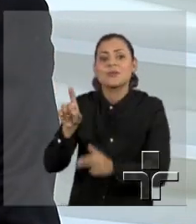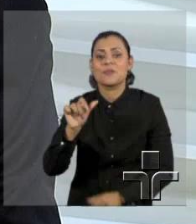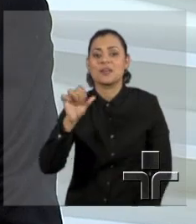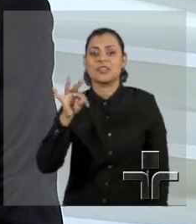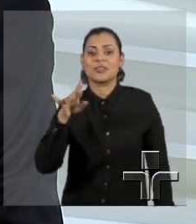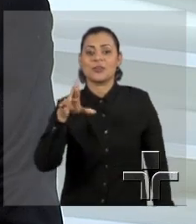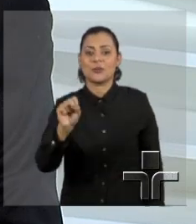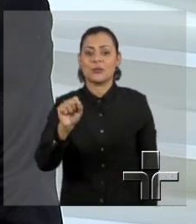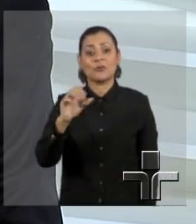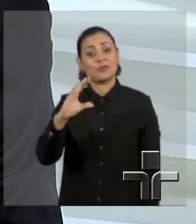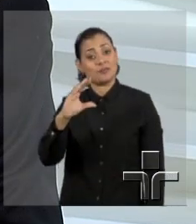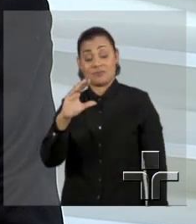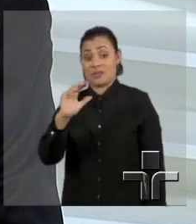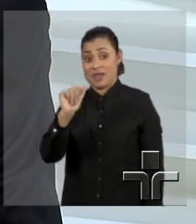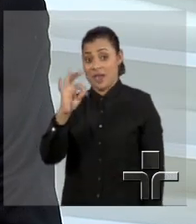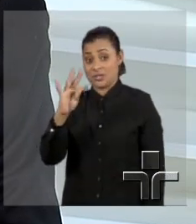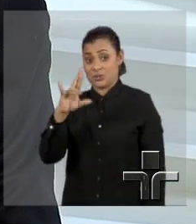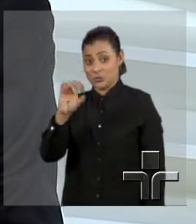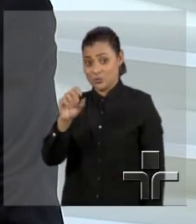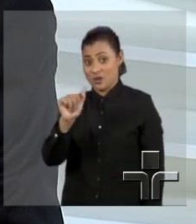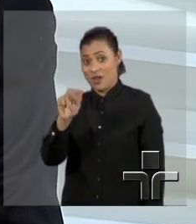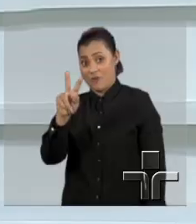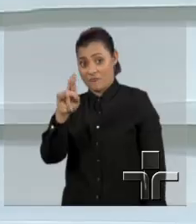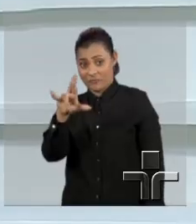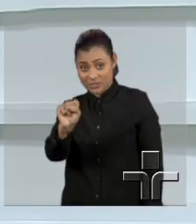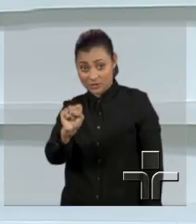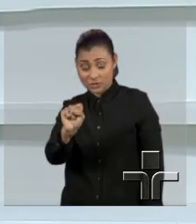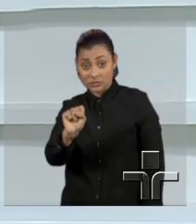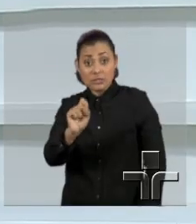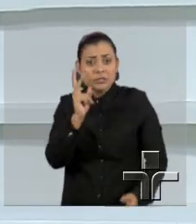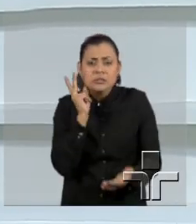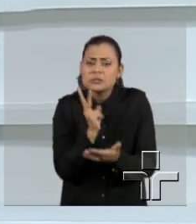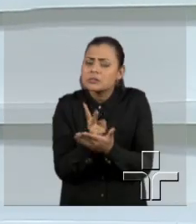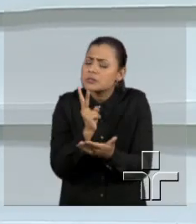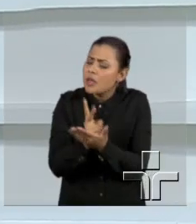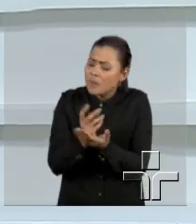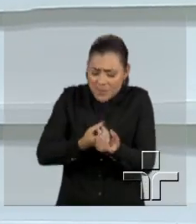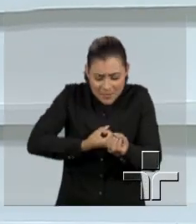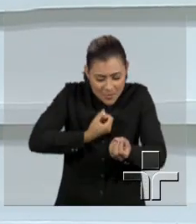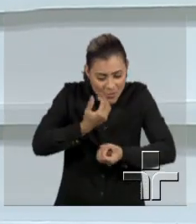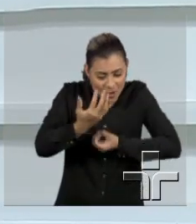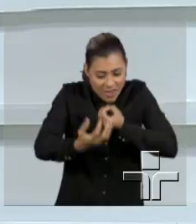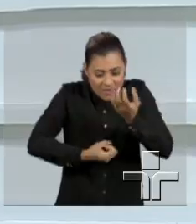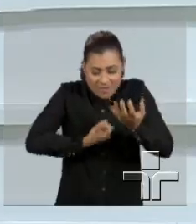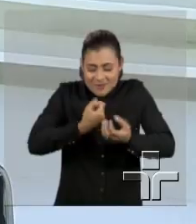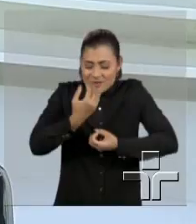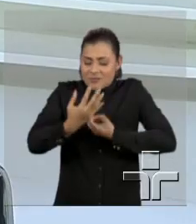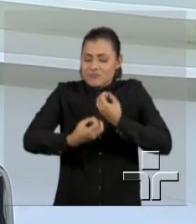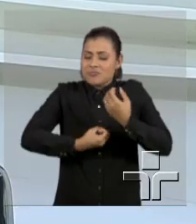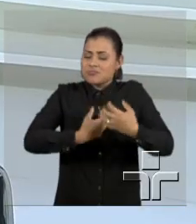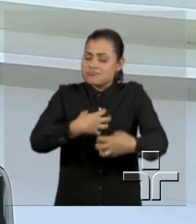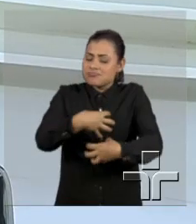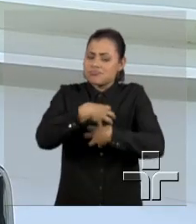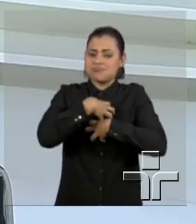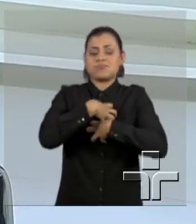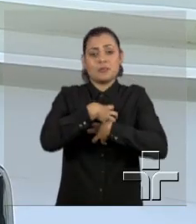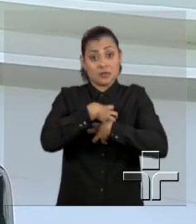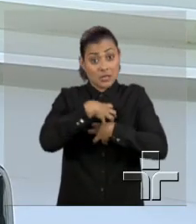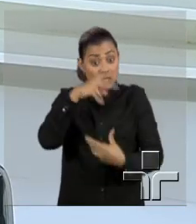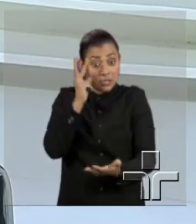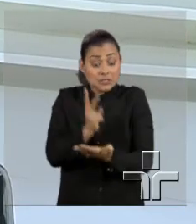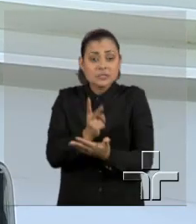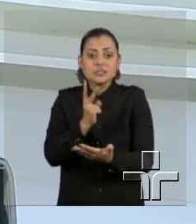Alves. Cada poema era em si mesmo uma catedral. E nessas